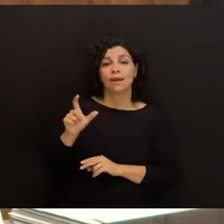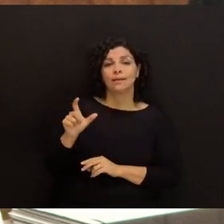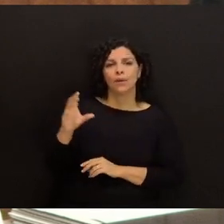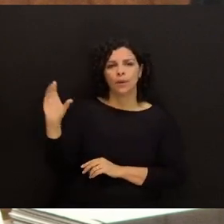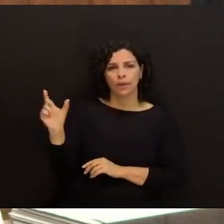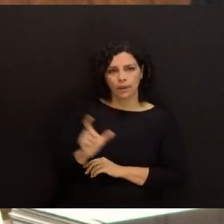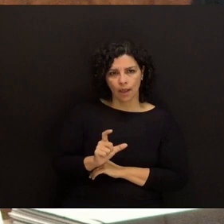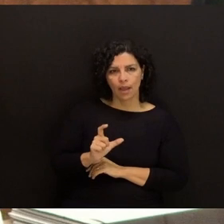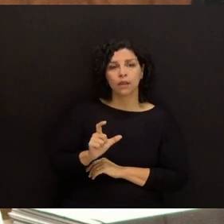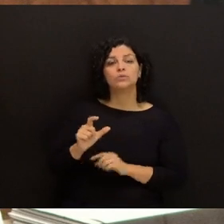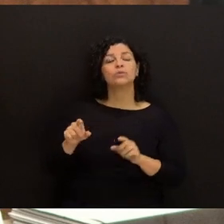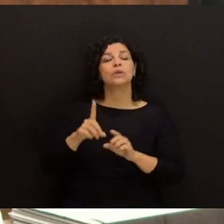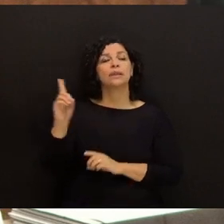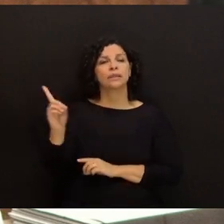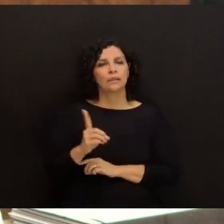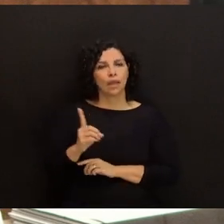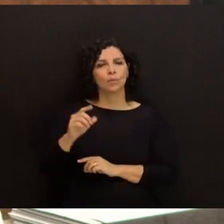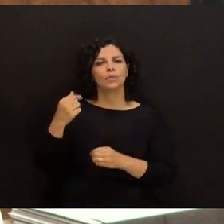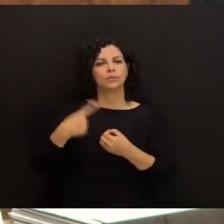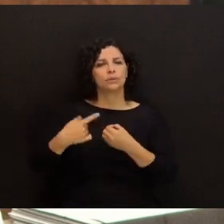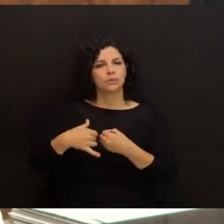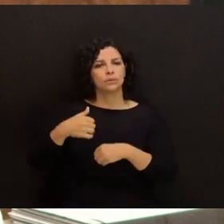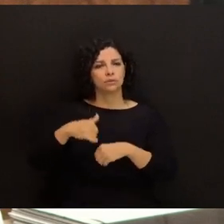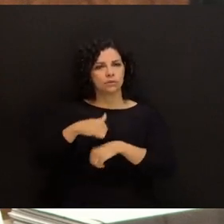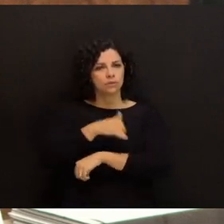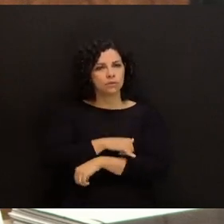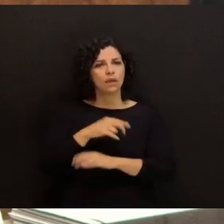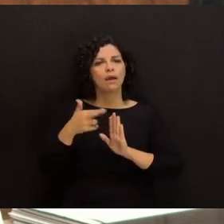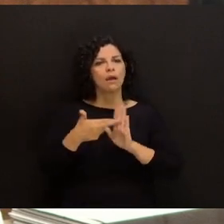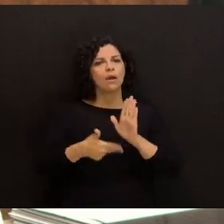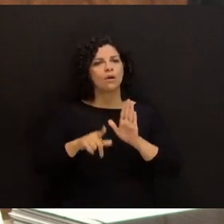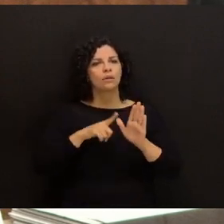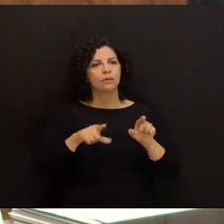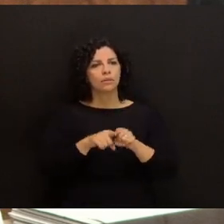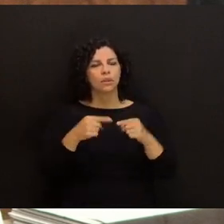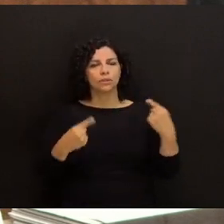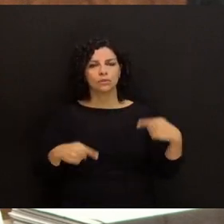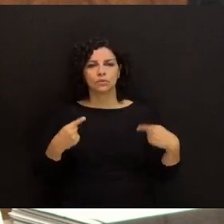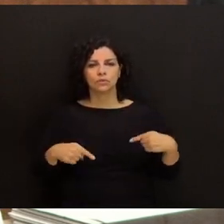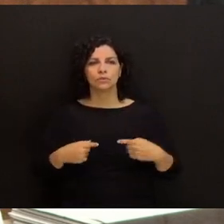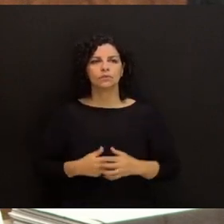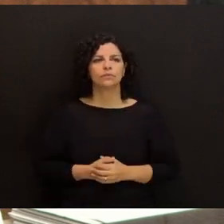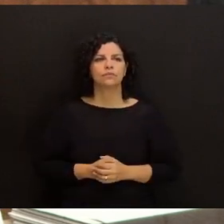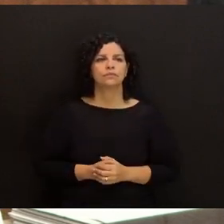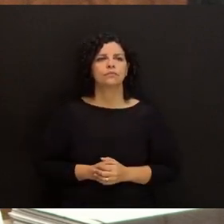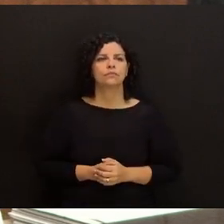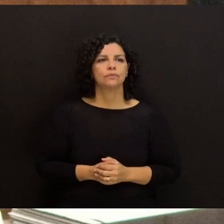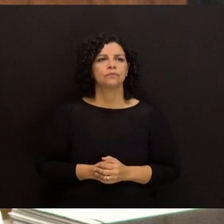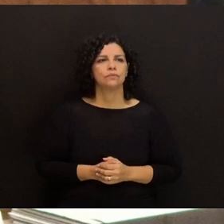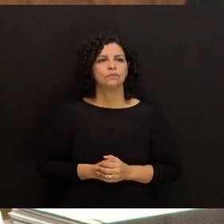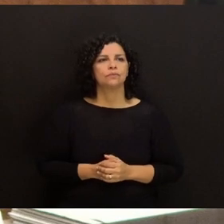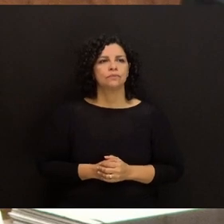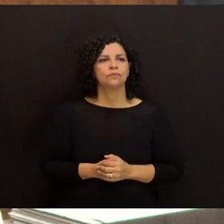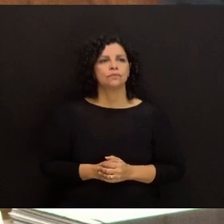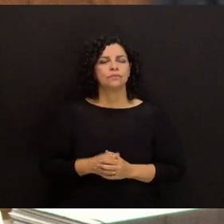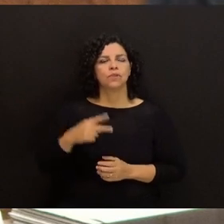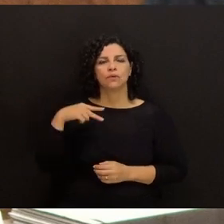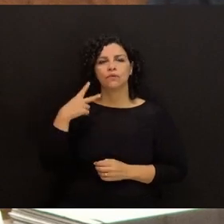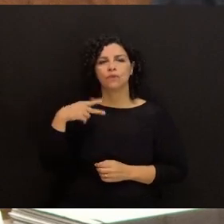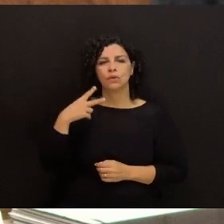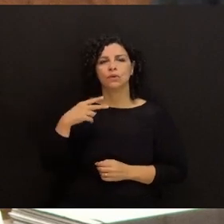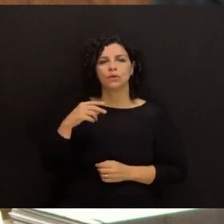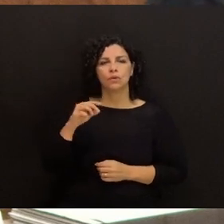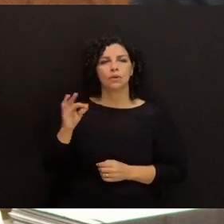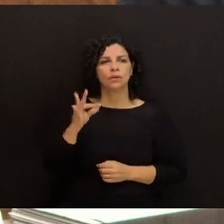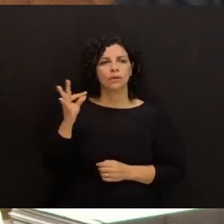crédito e débito no município de São José dos Pinhais e da outras providências colocamos em discussão com a palavra Vereador